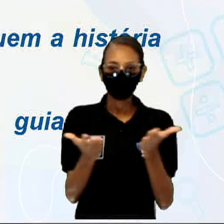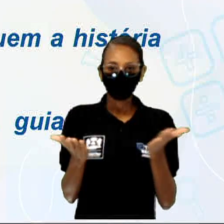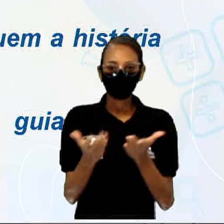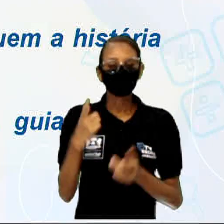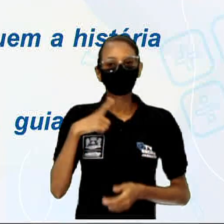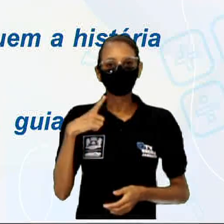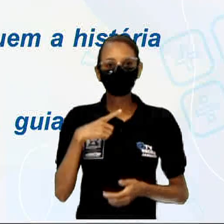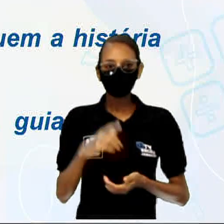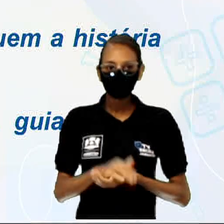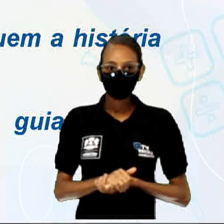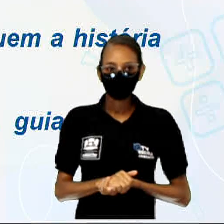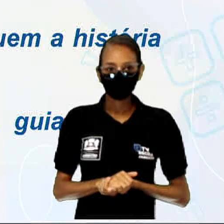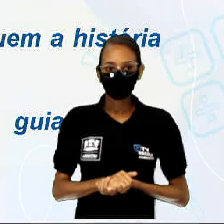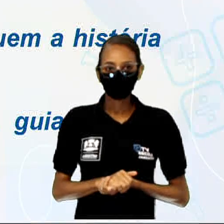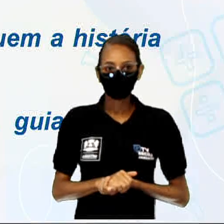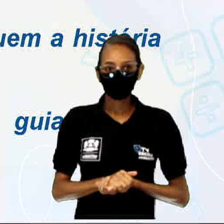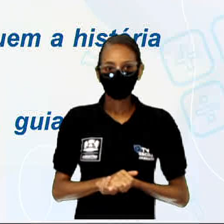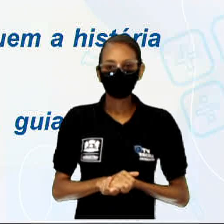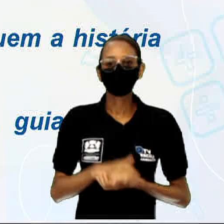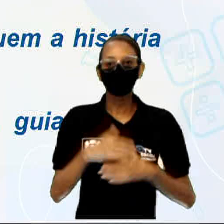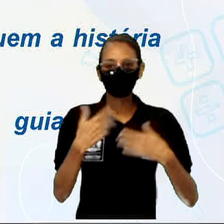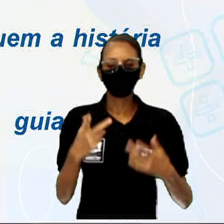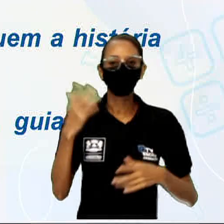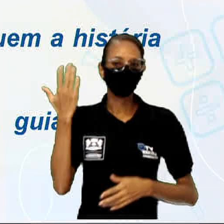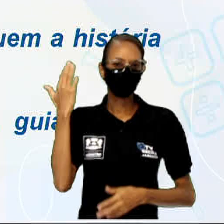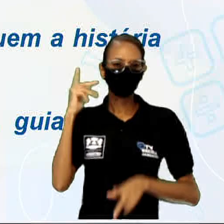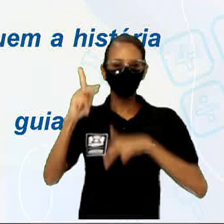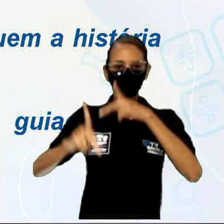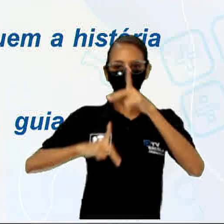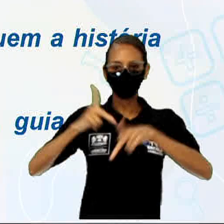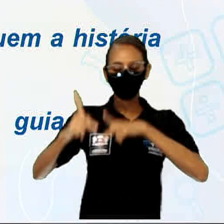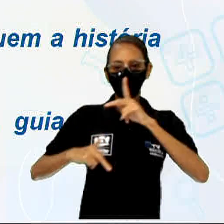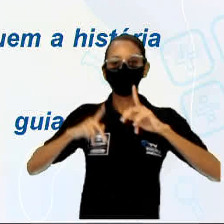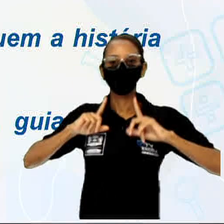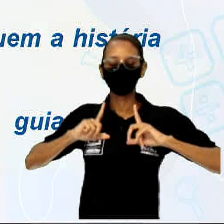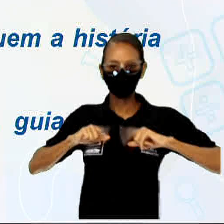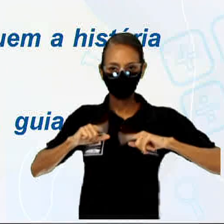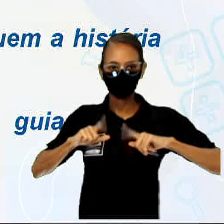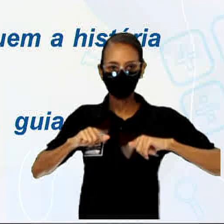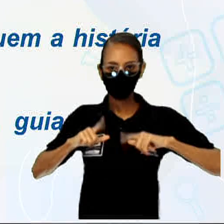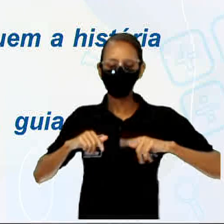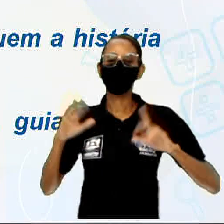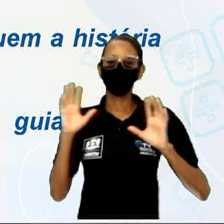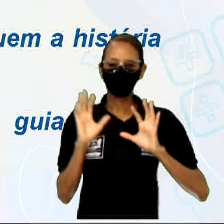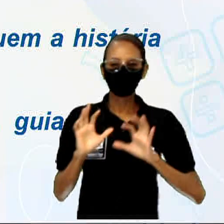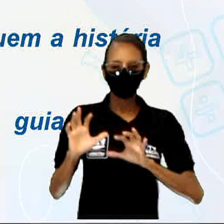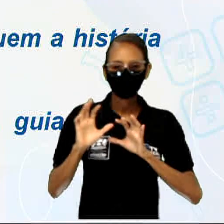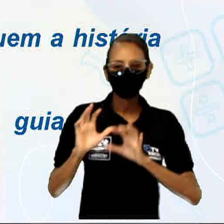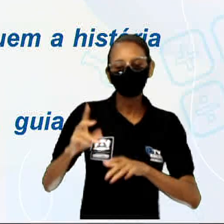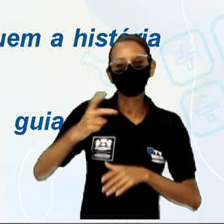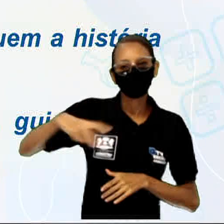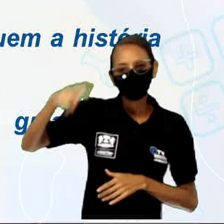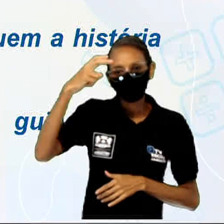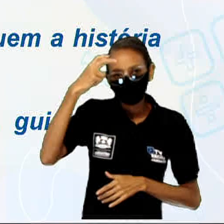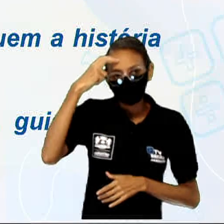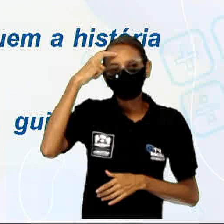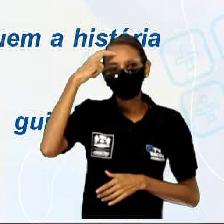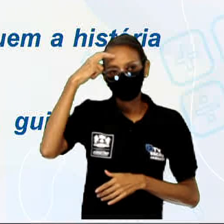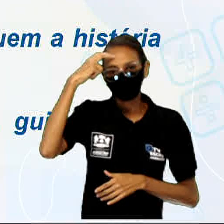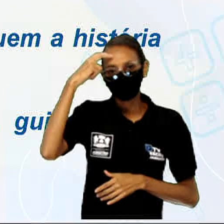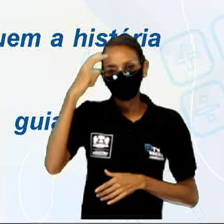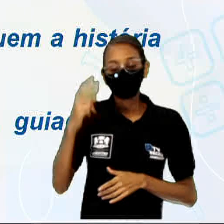ter o seguinte. Entre os povos do Oriente Médio, os hebreus foram os que mais influenciaram a cultura da civilização